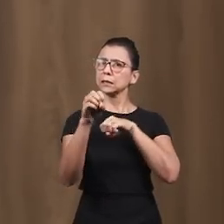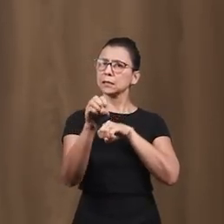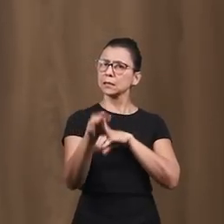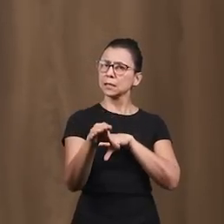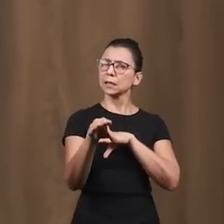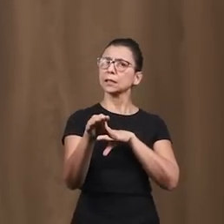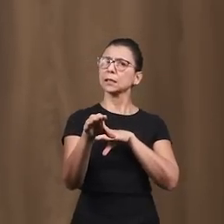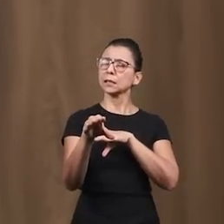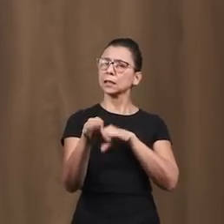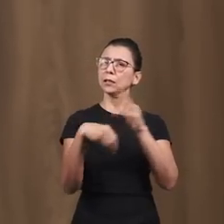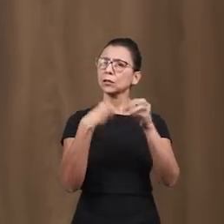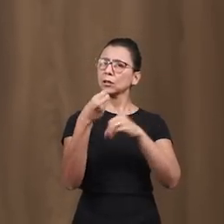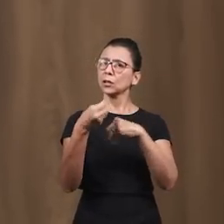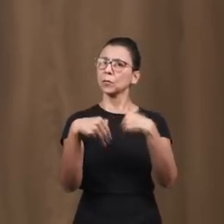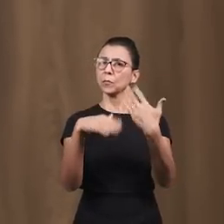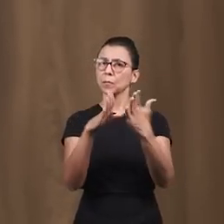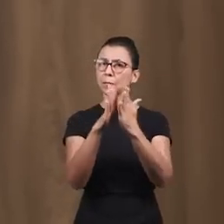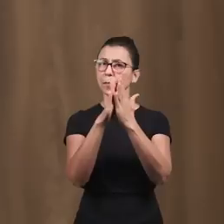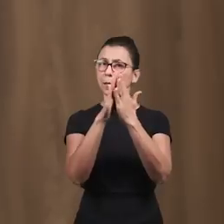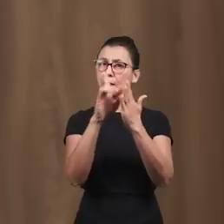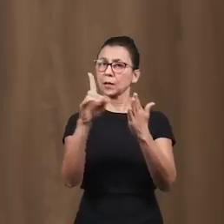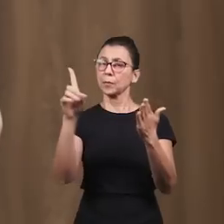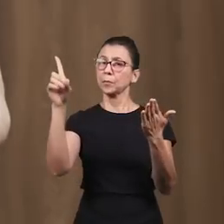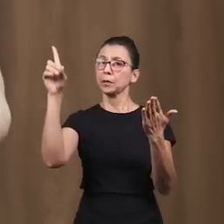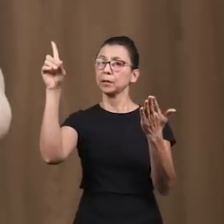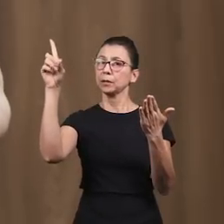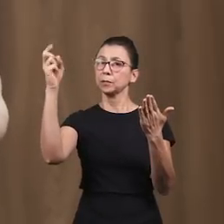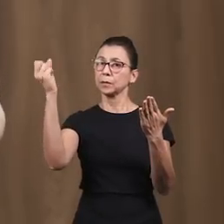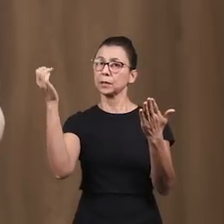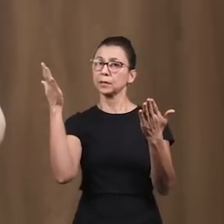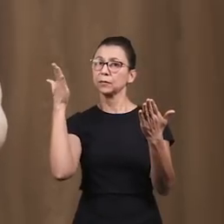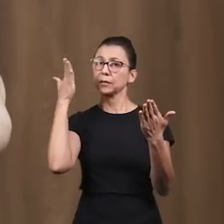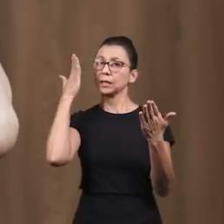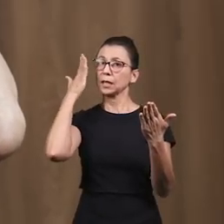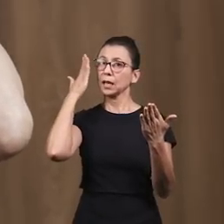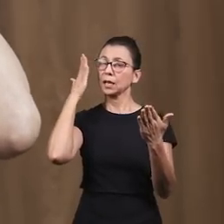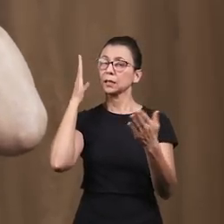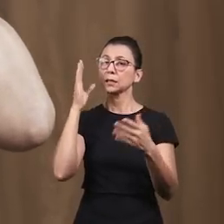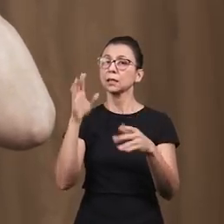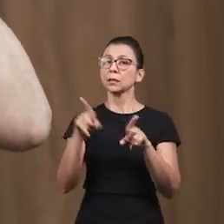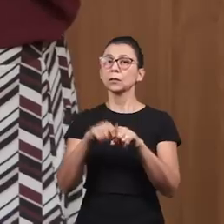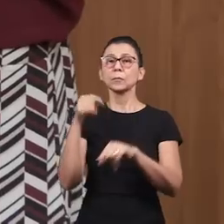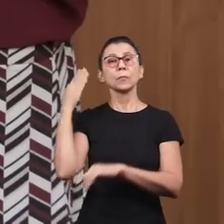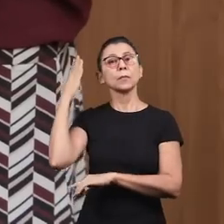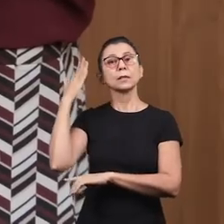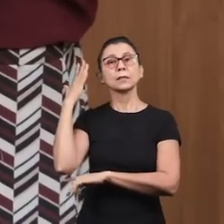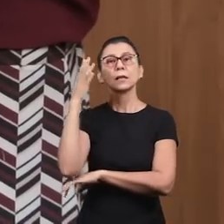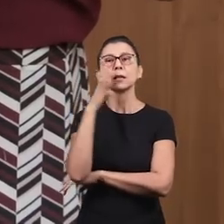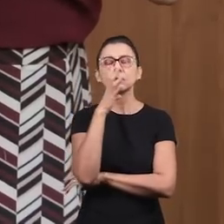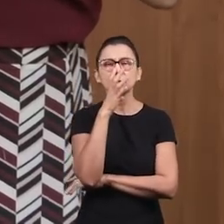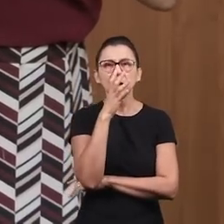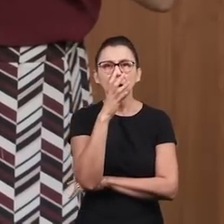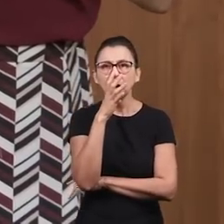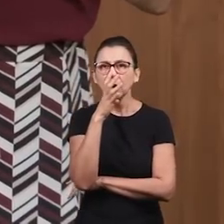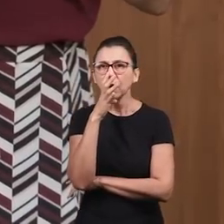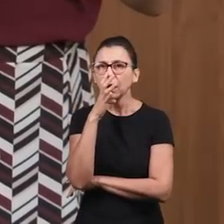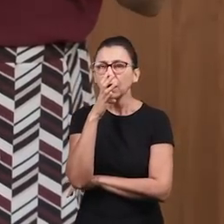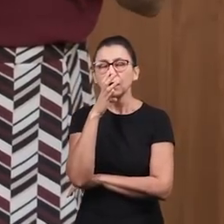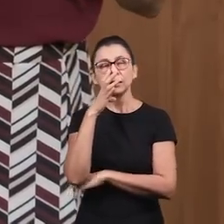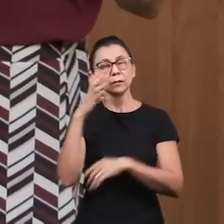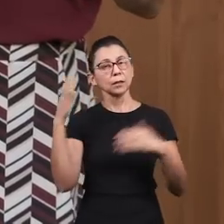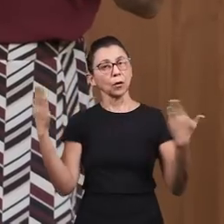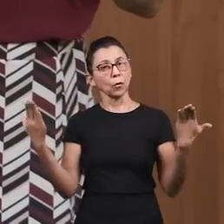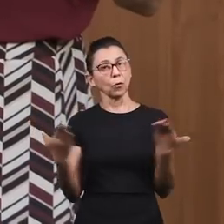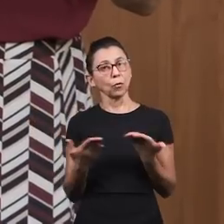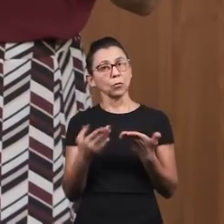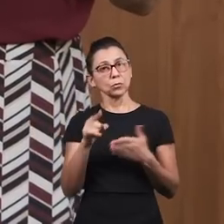nos alimenta com a palavra de Deus quando a gente ouve. Olha, vocês estão sendo alimentados com a